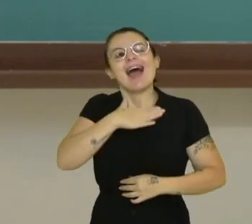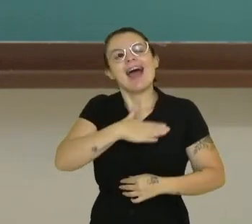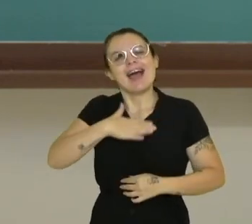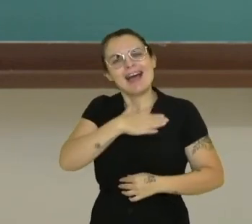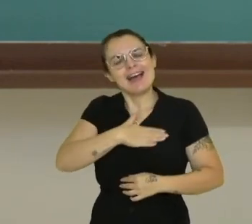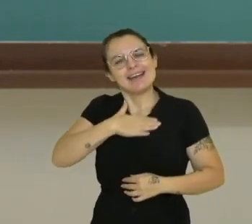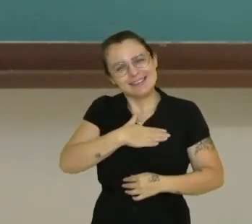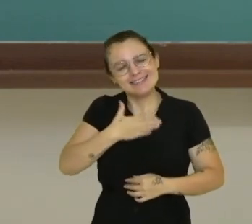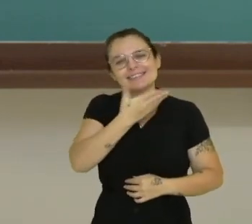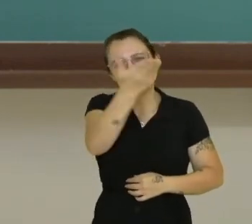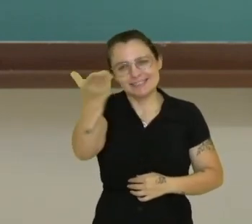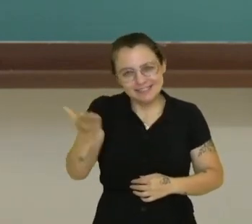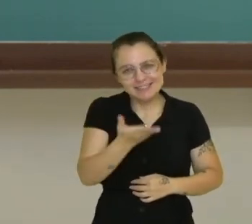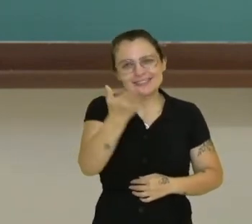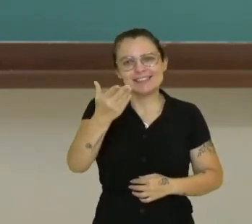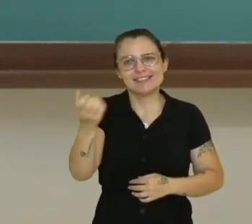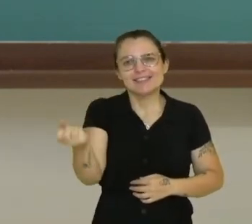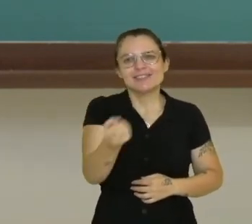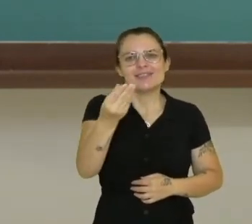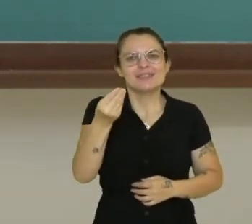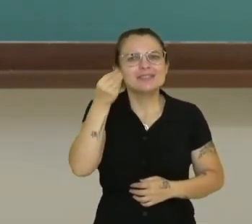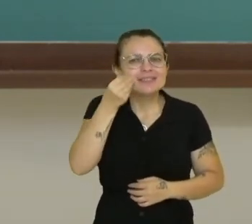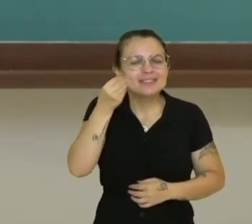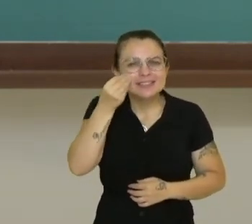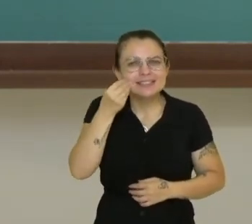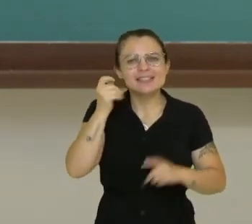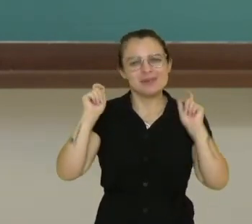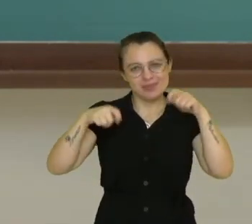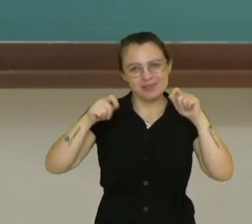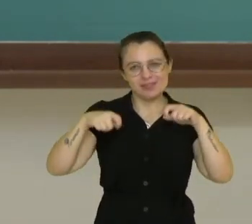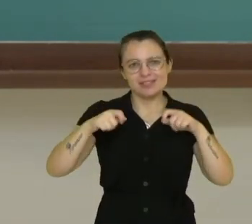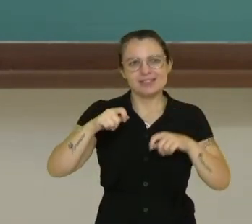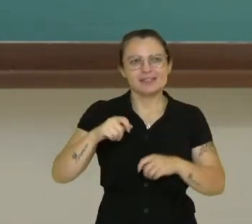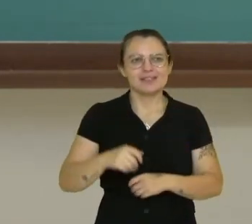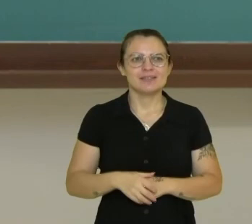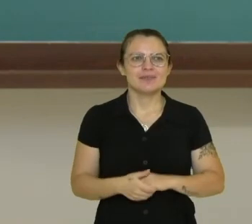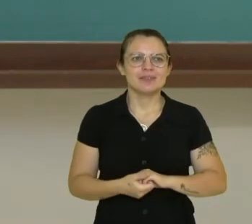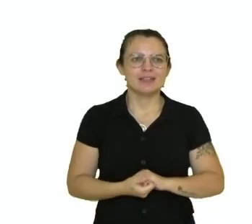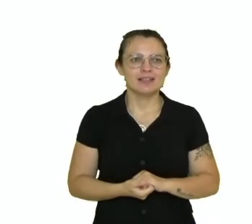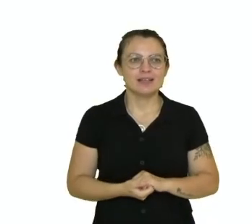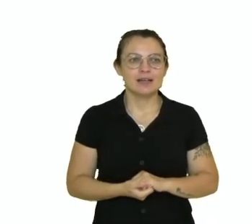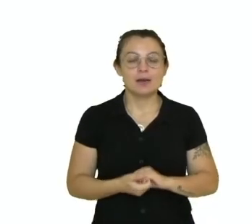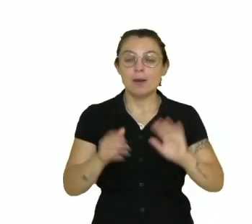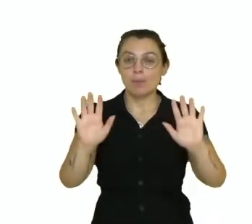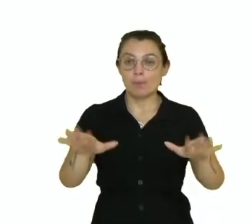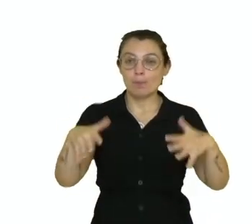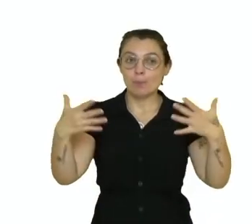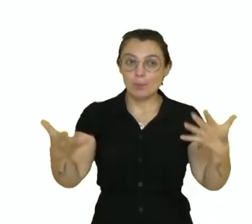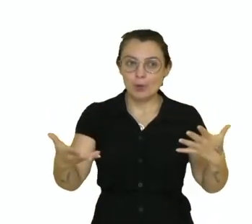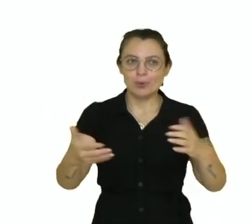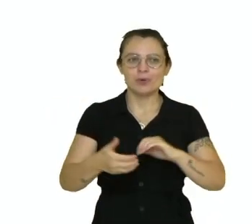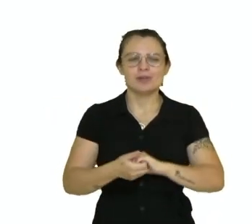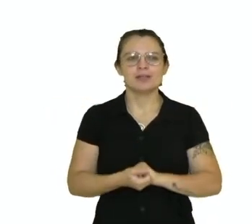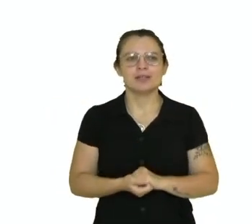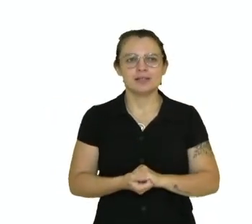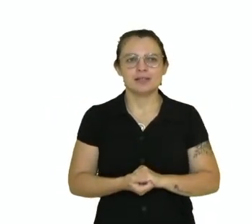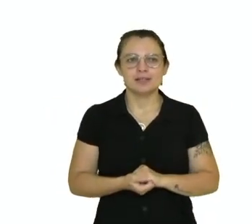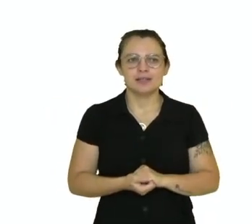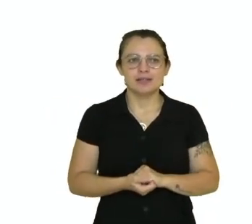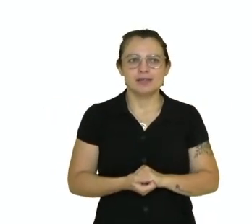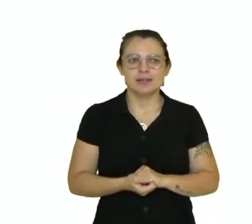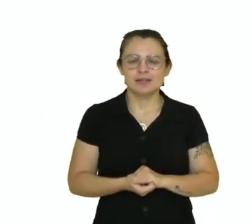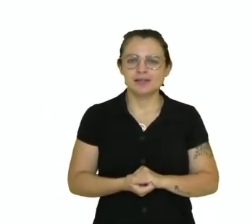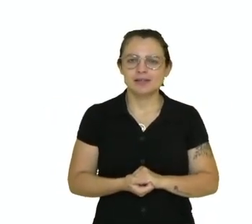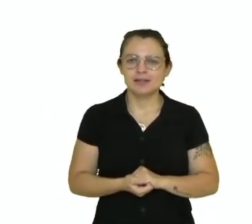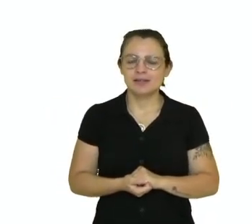apreciar novas oportunidades, possibilidades sonoras. Bom, eu vou sugerir aqui para terminar a